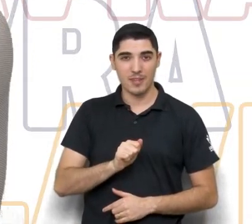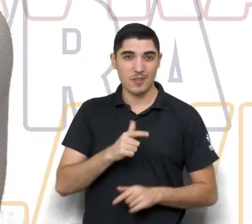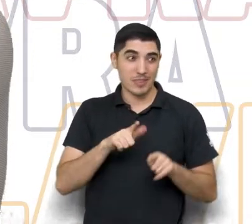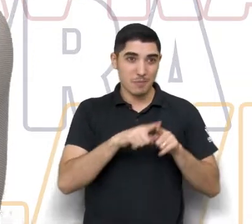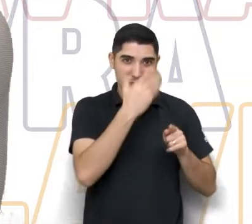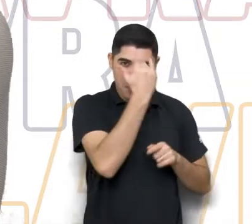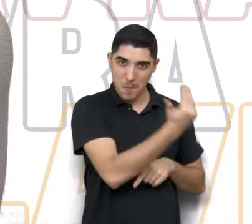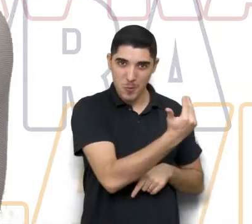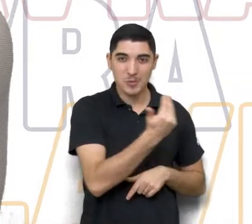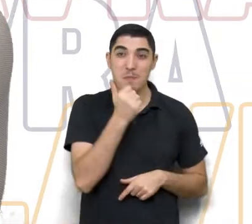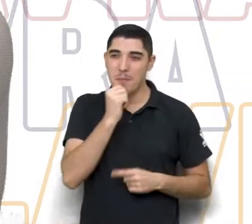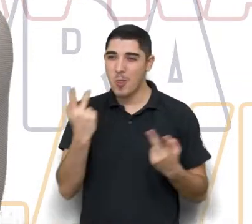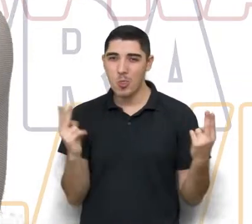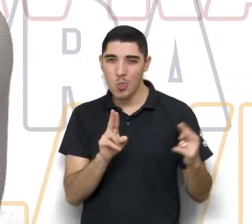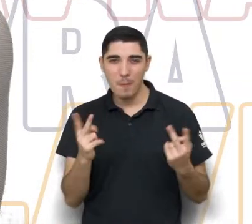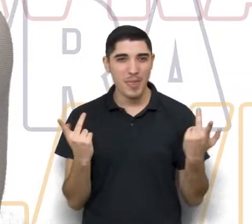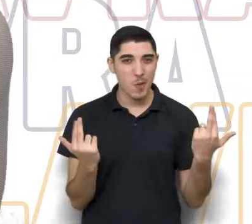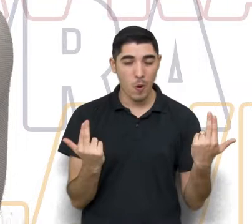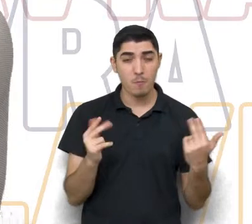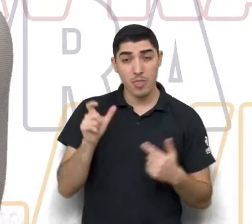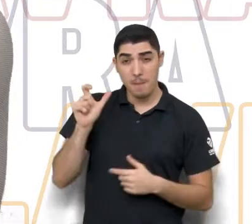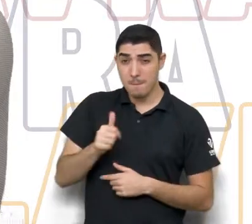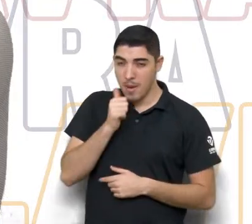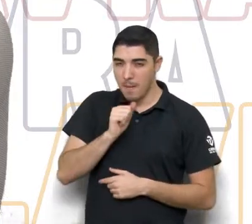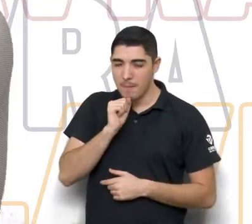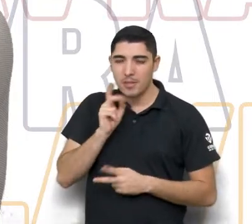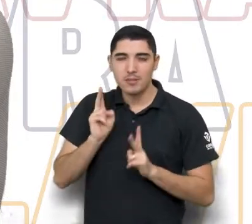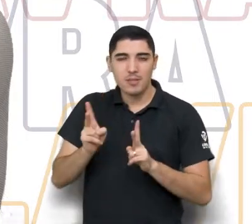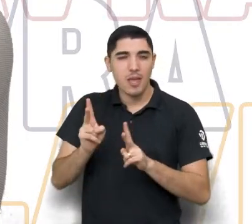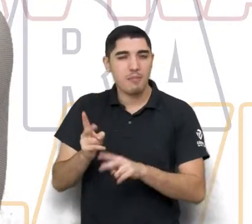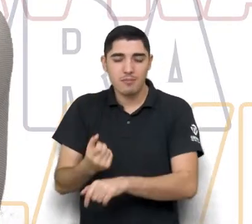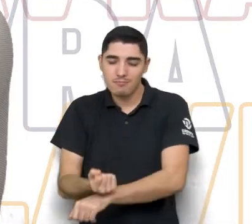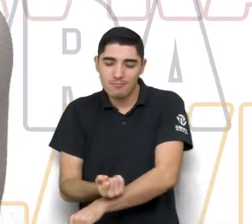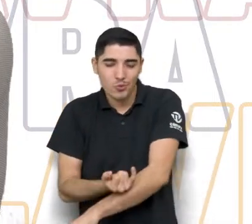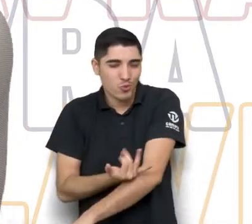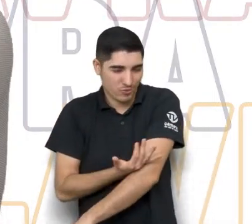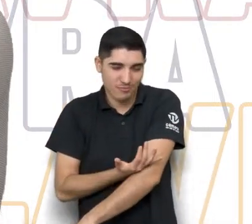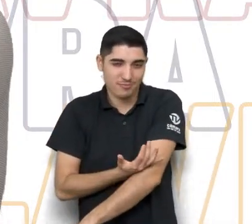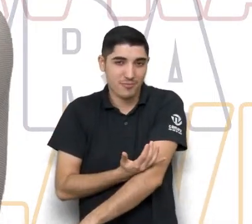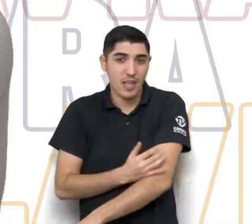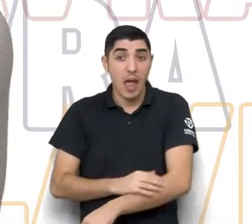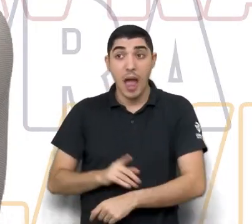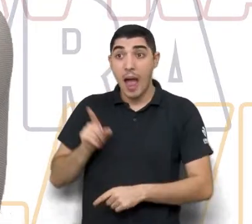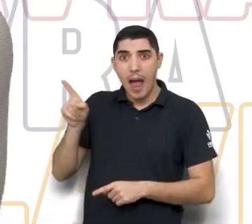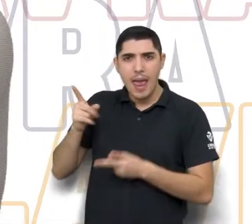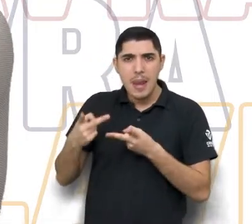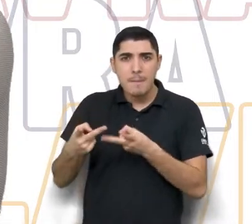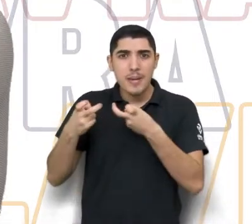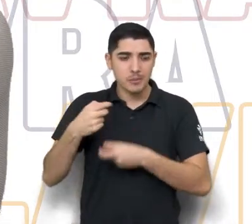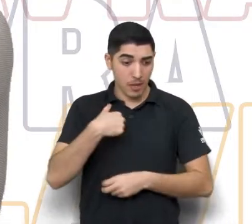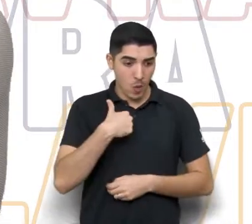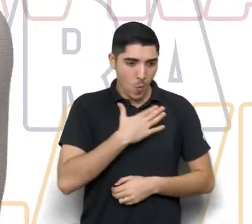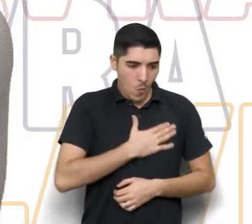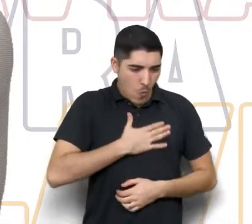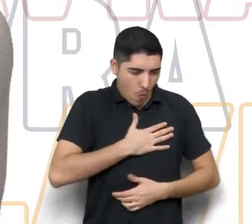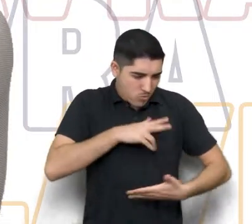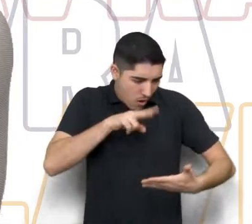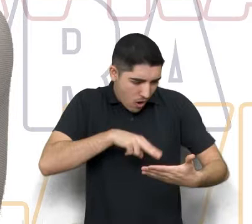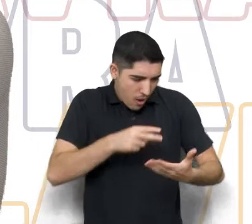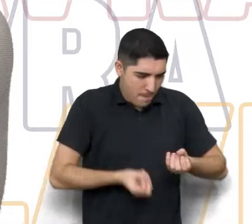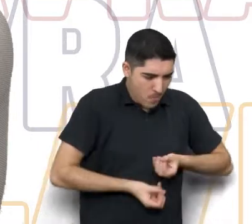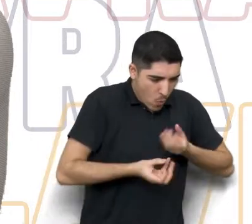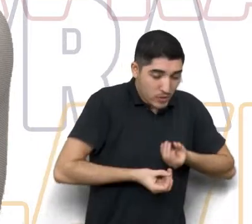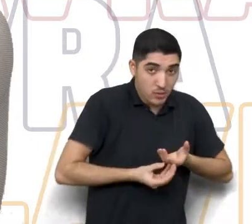Moraes. É uma pessoa muito sensível. Quando ela percebeu que eu tinha um encantamento por esse